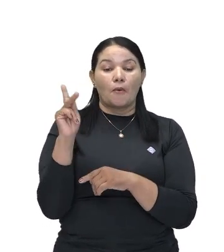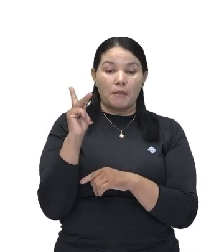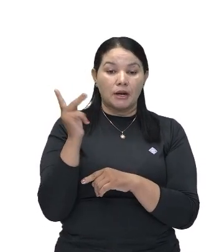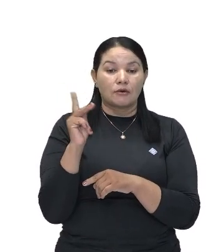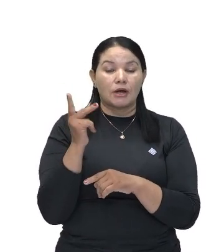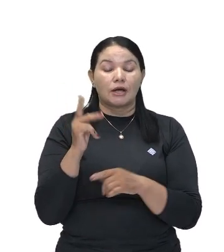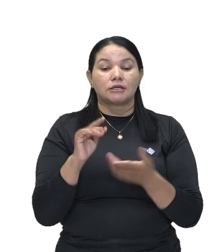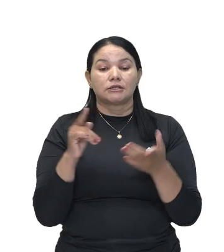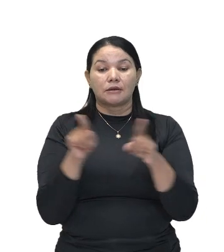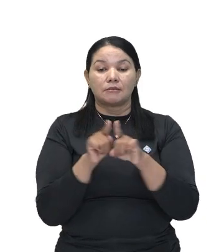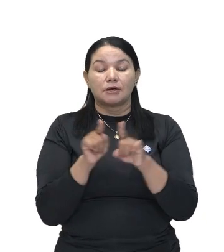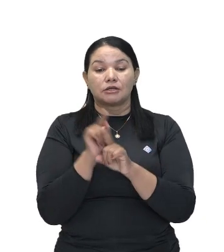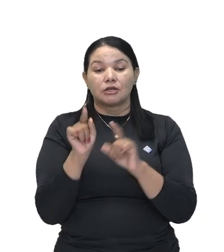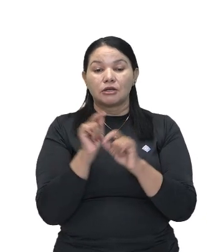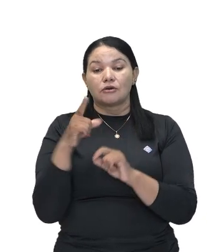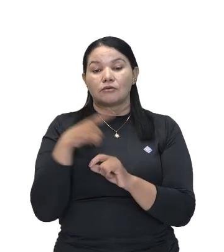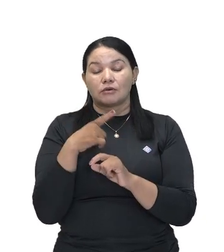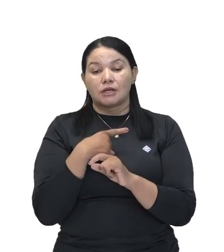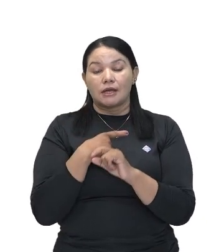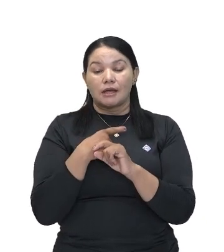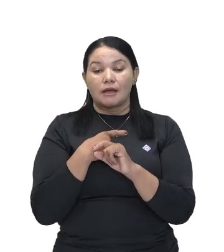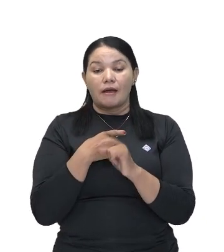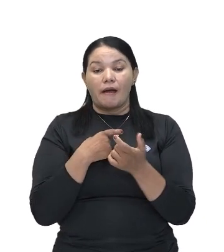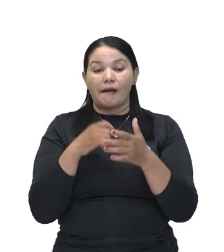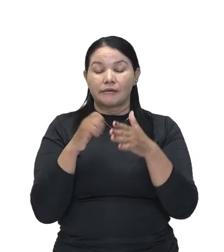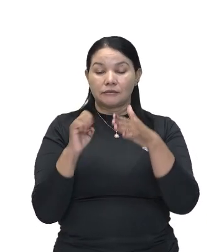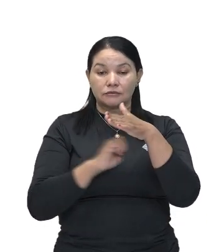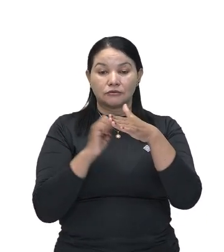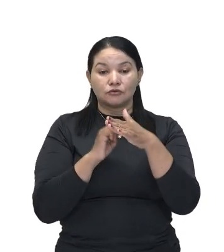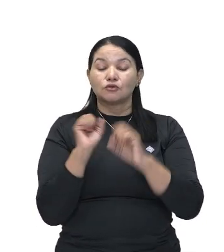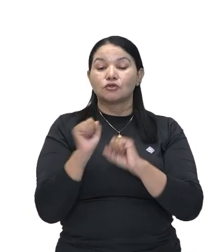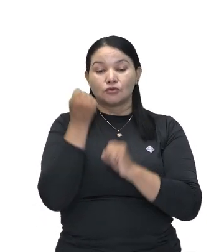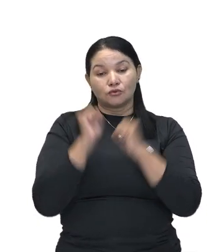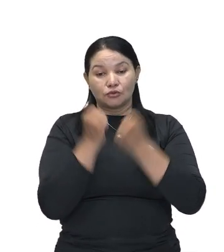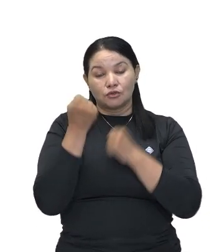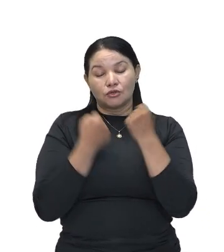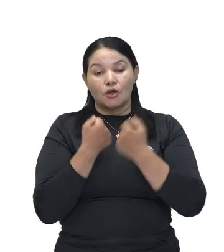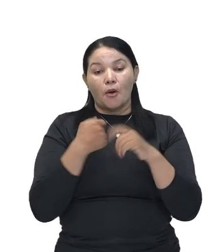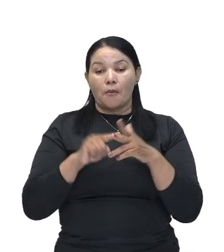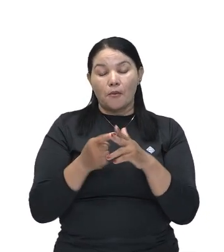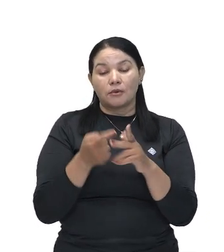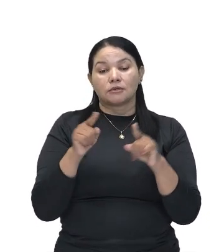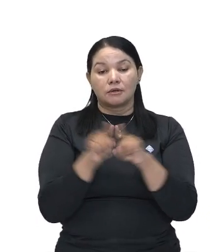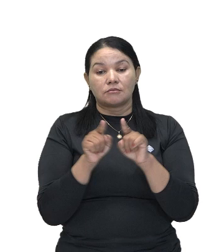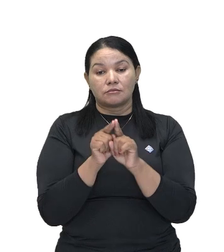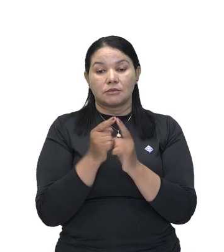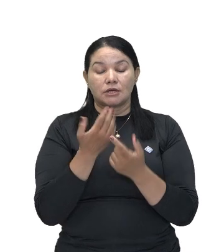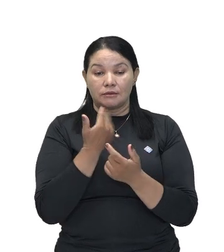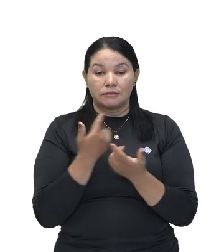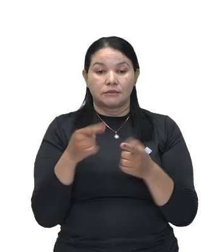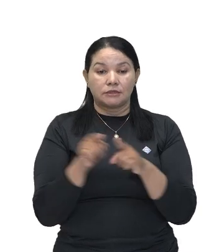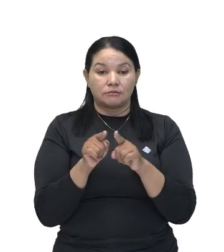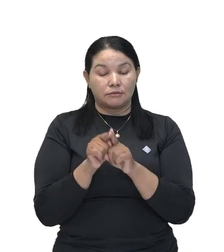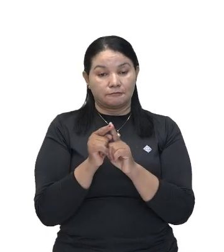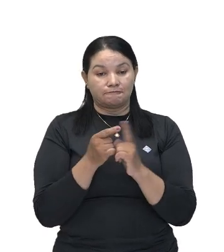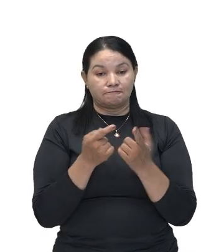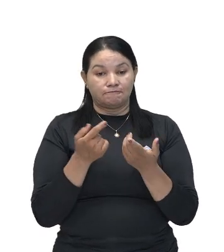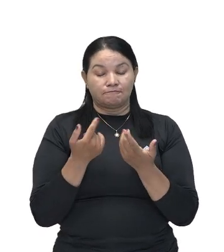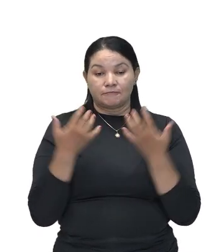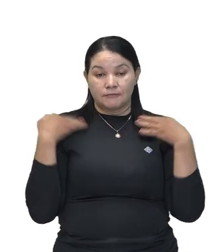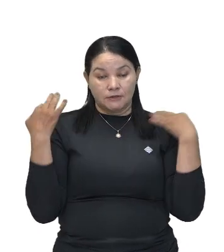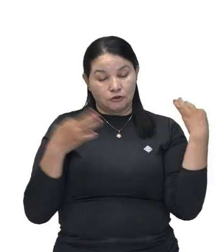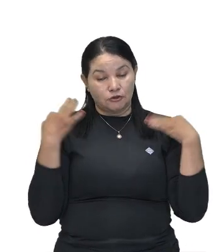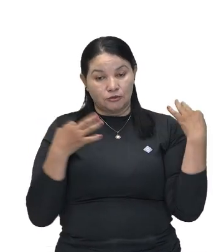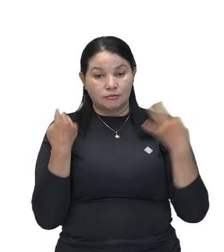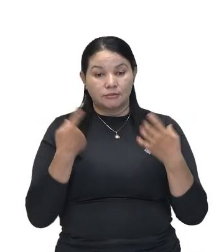de automóveis e alimentos. O turismo, nós temos o desenvolvimento do ecoturismo e de negócios.